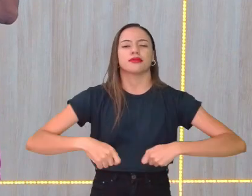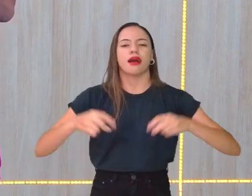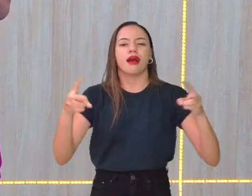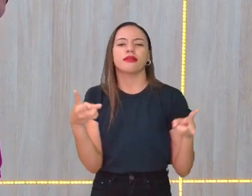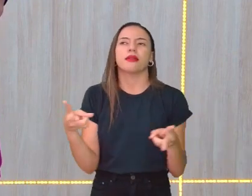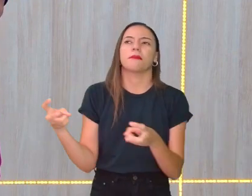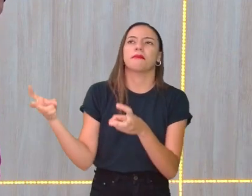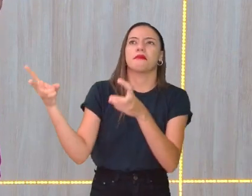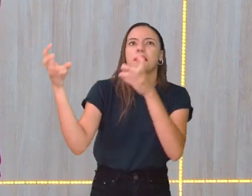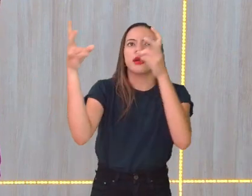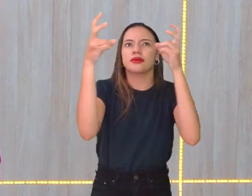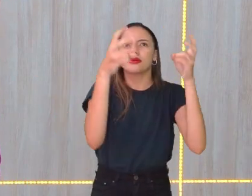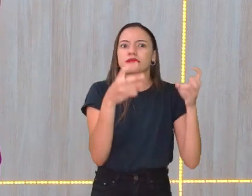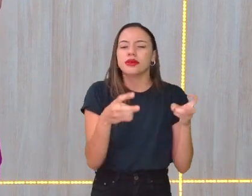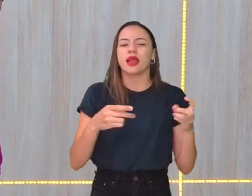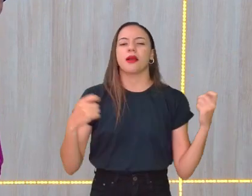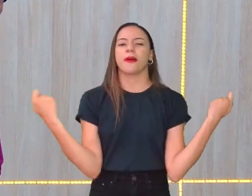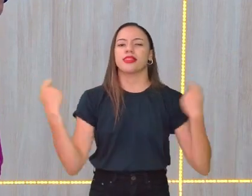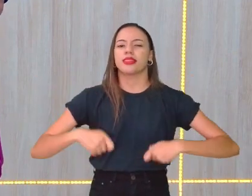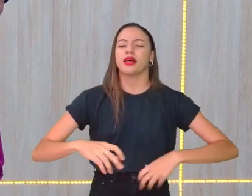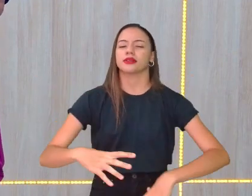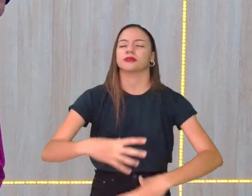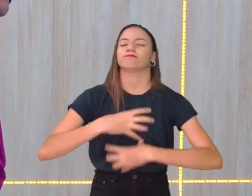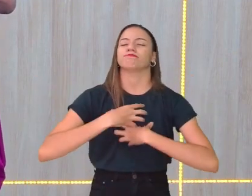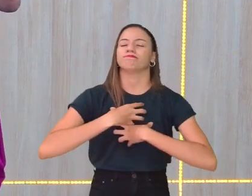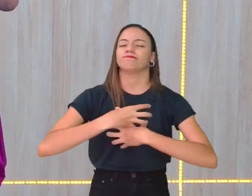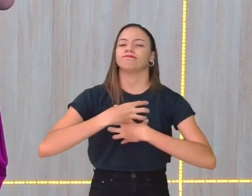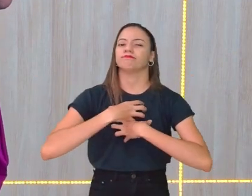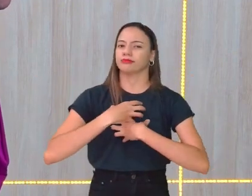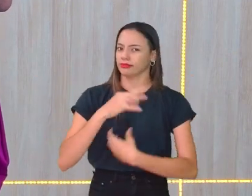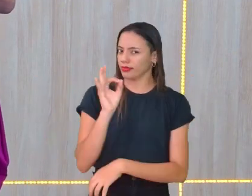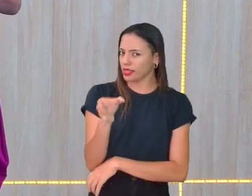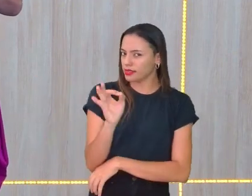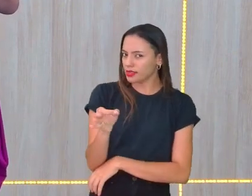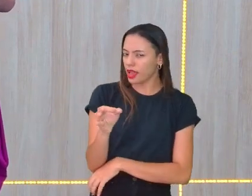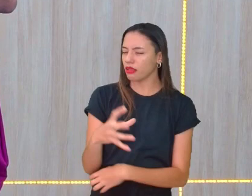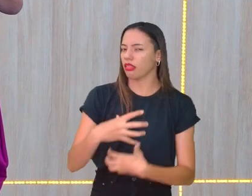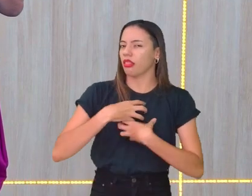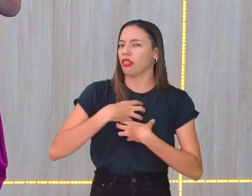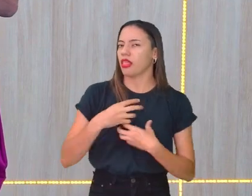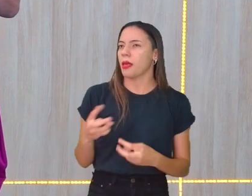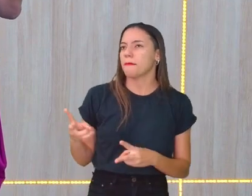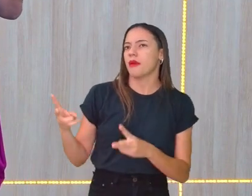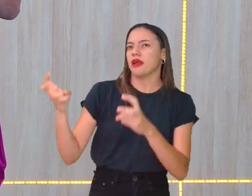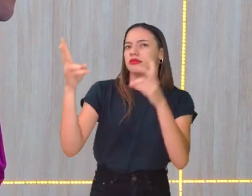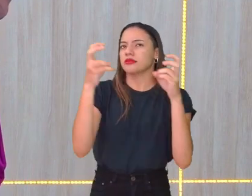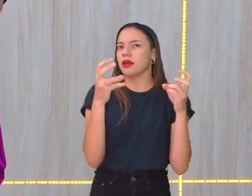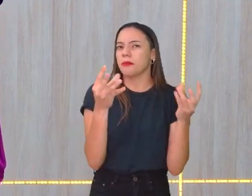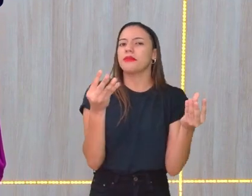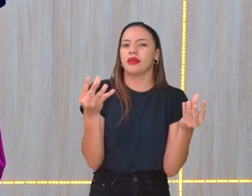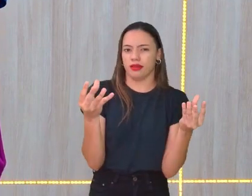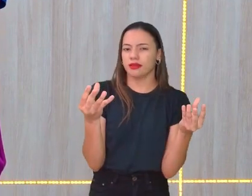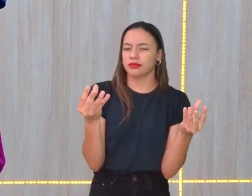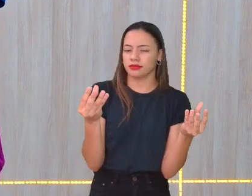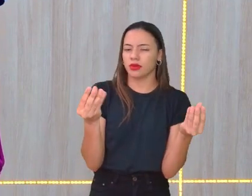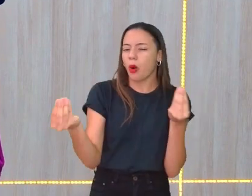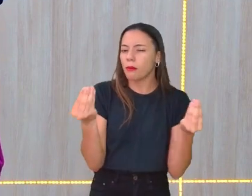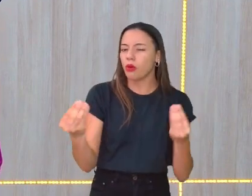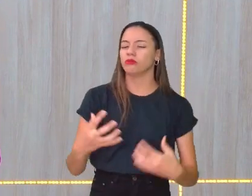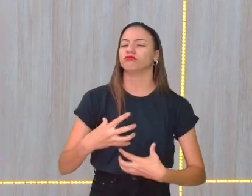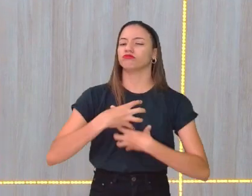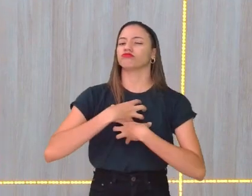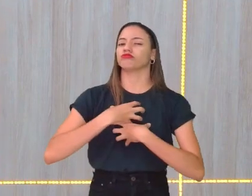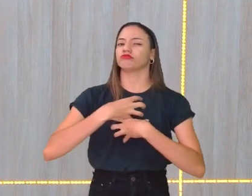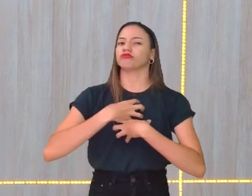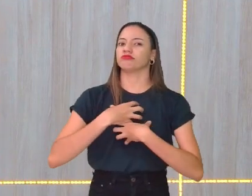de sentir, tá bom? Então, sentir, perceber através dos sentidos, tá?